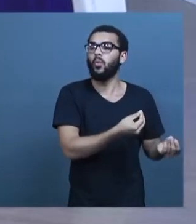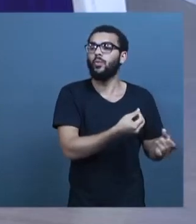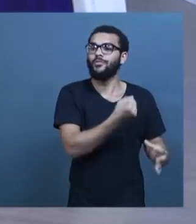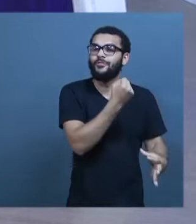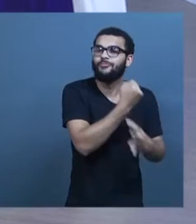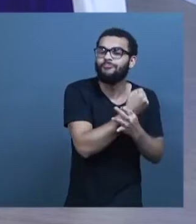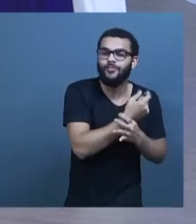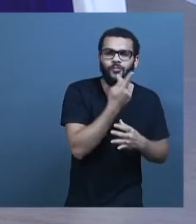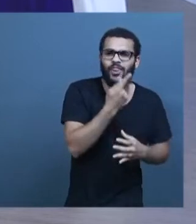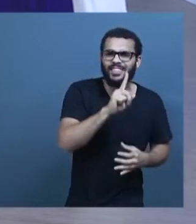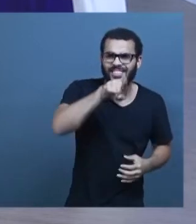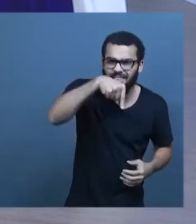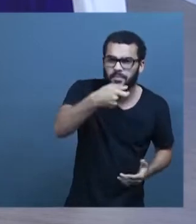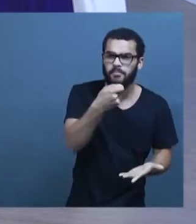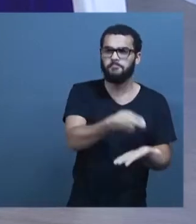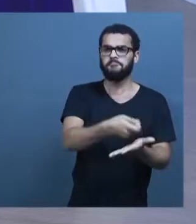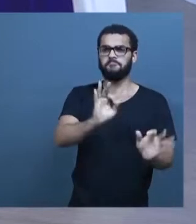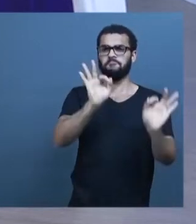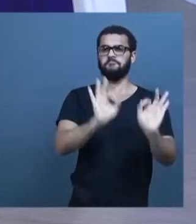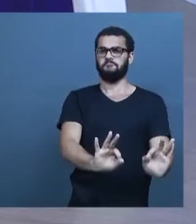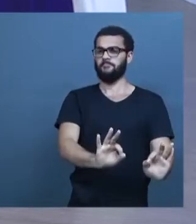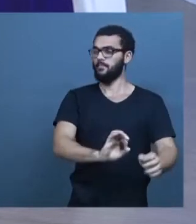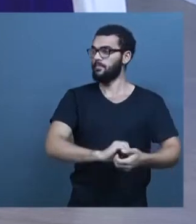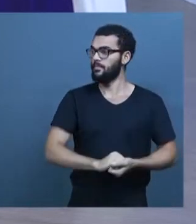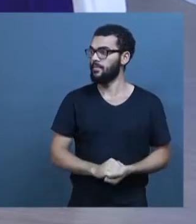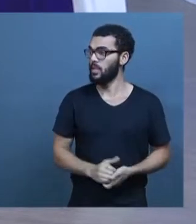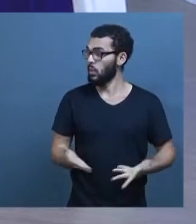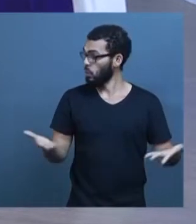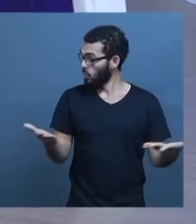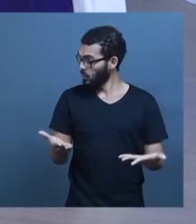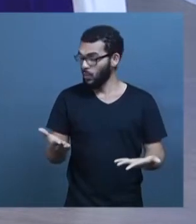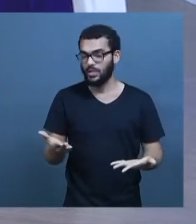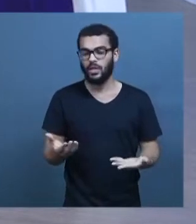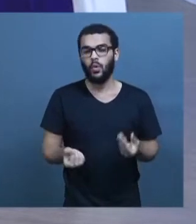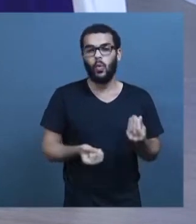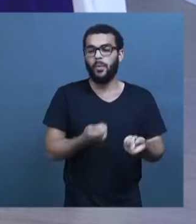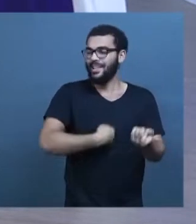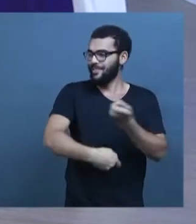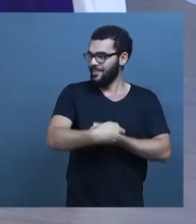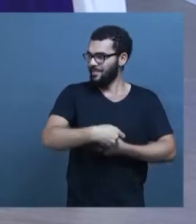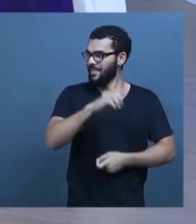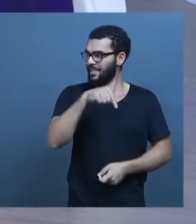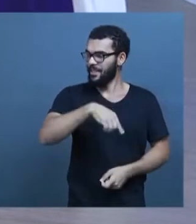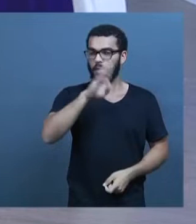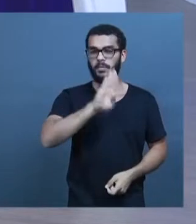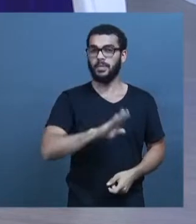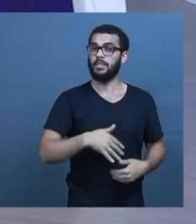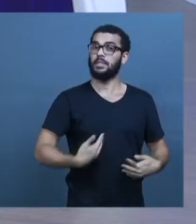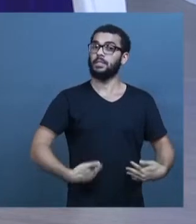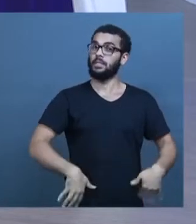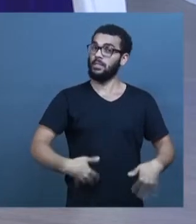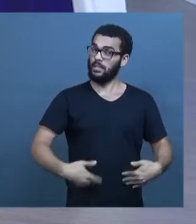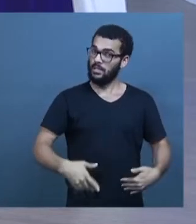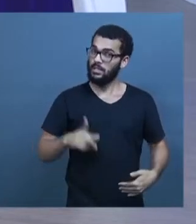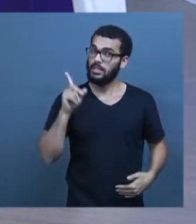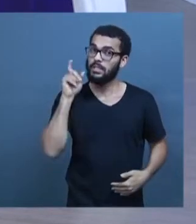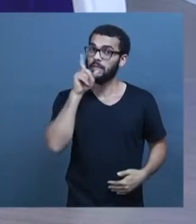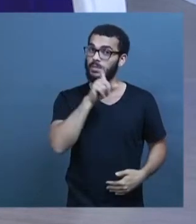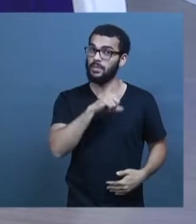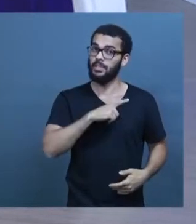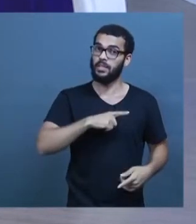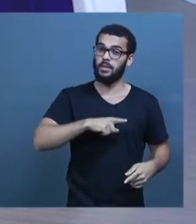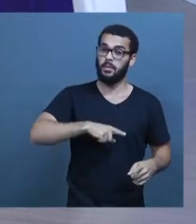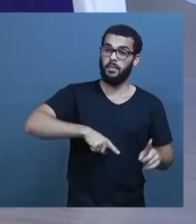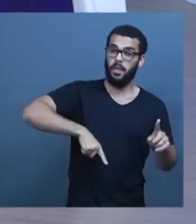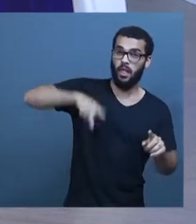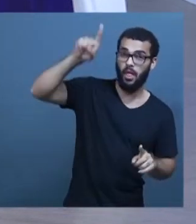Perfeito. E nós vivemos um momento de instabilidade na economia brasileira. E aí, Karen,